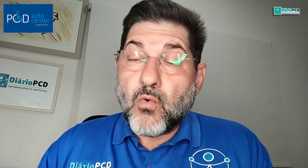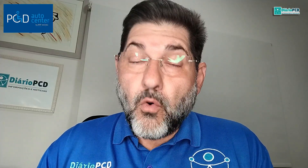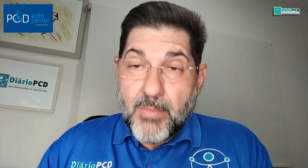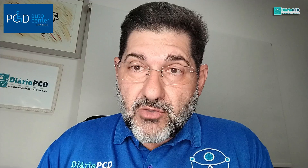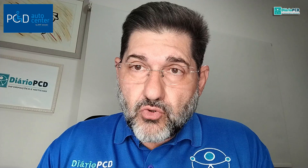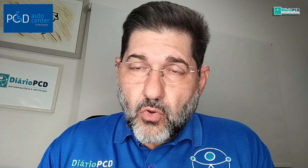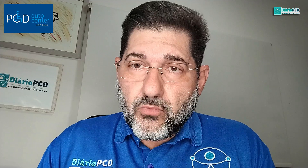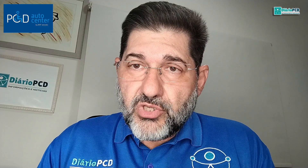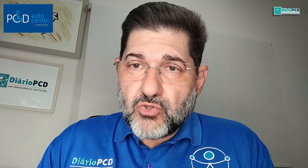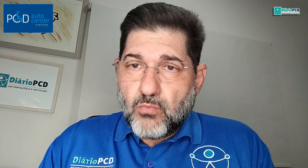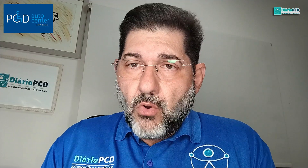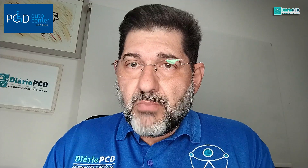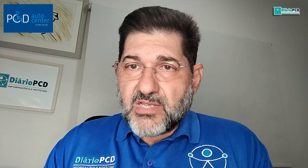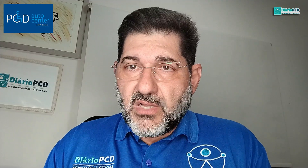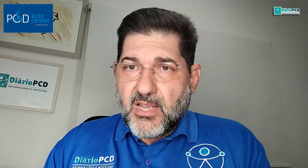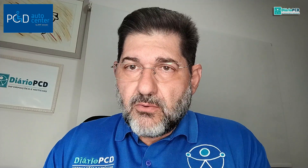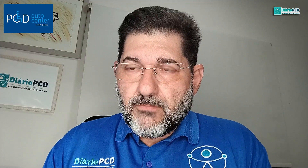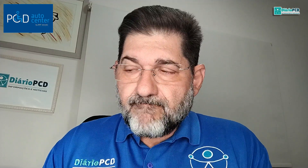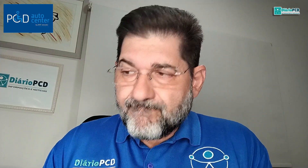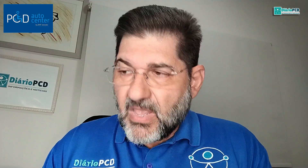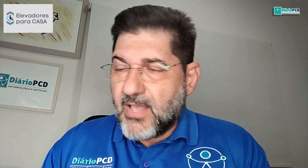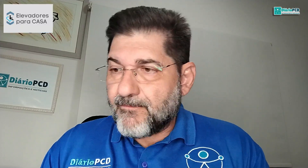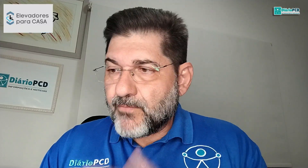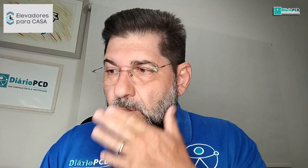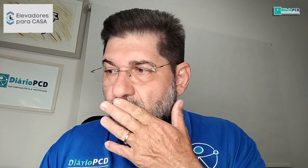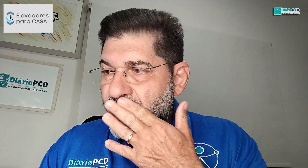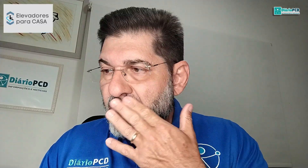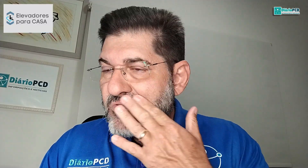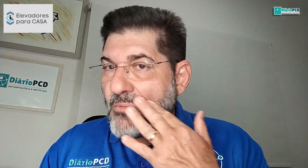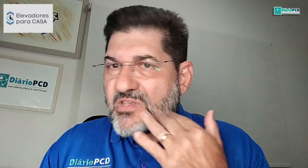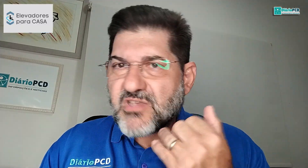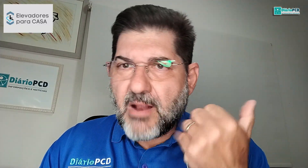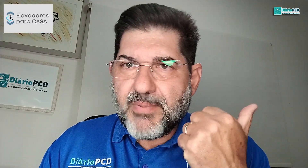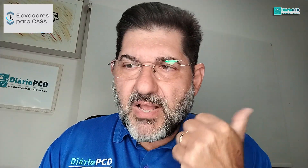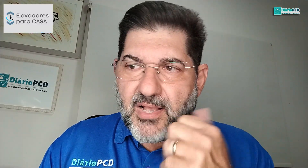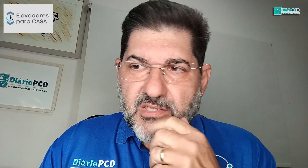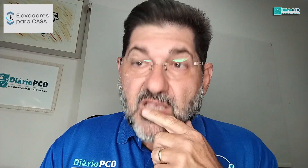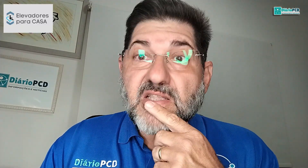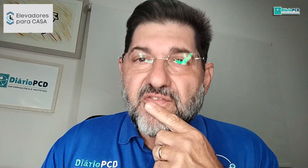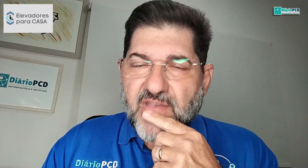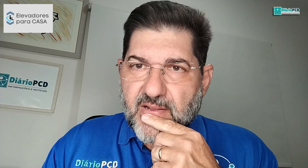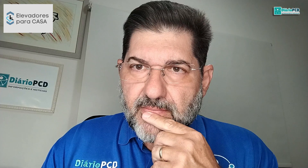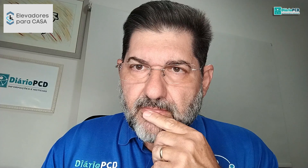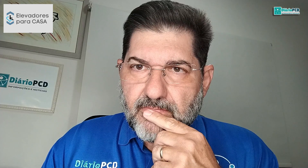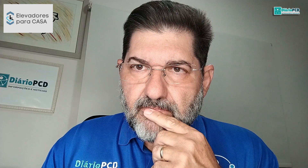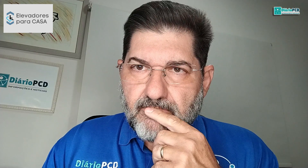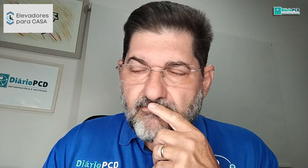começar pelo começo, como diz o bom brasileiro. Vamos começar pela